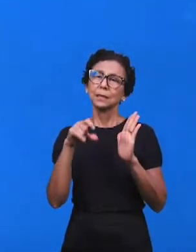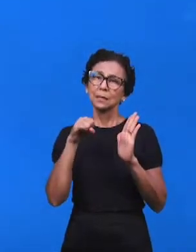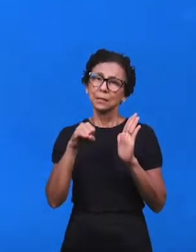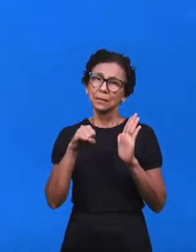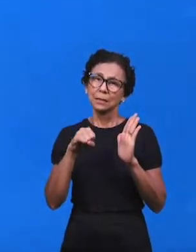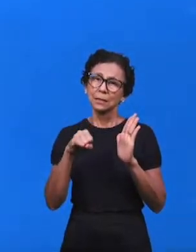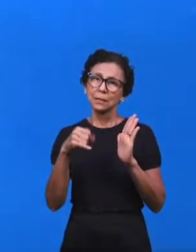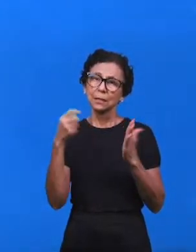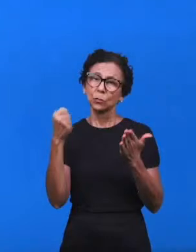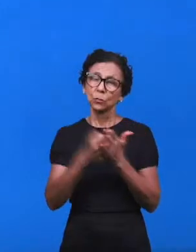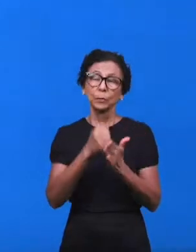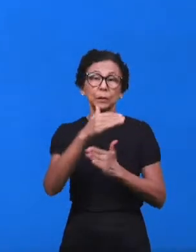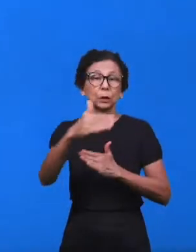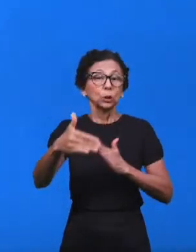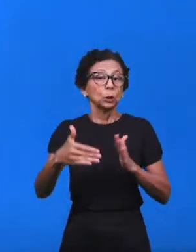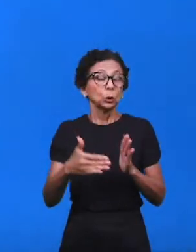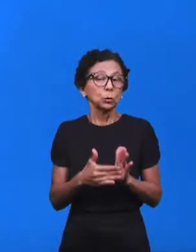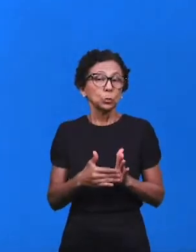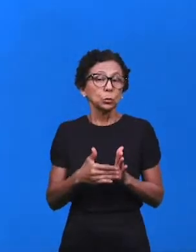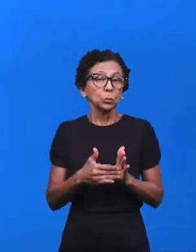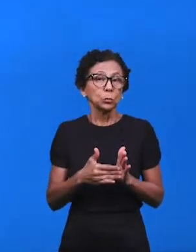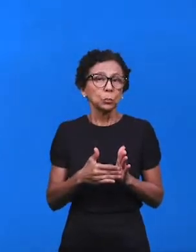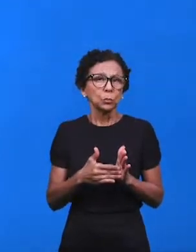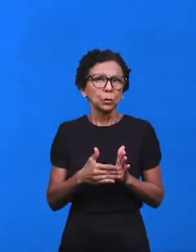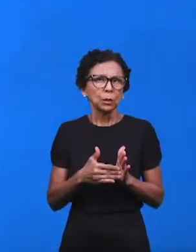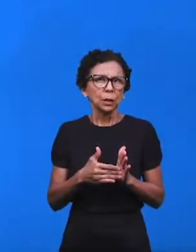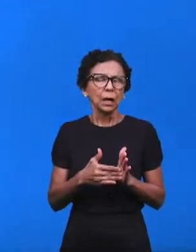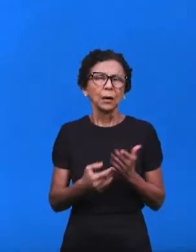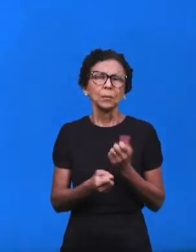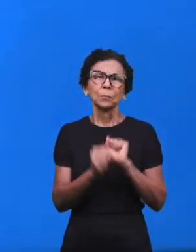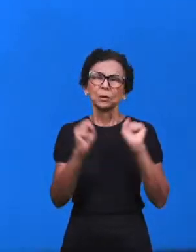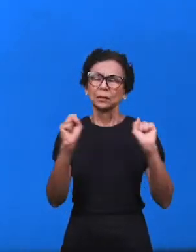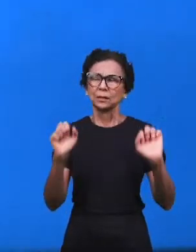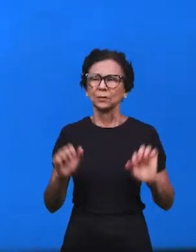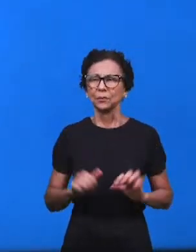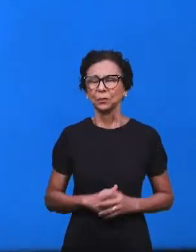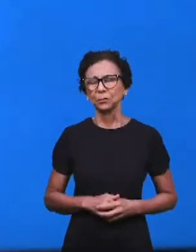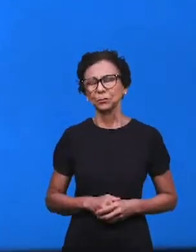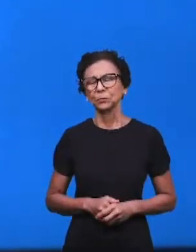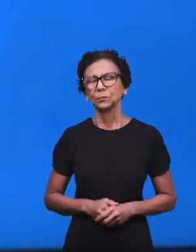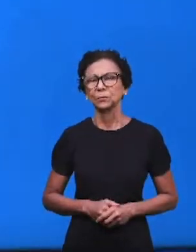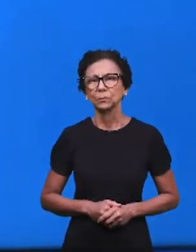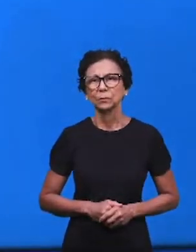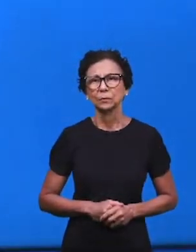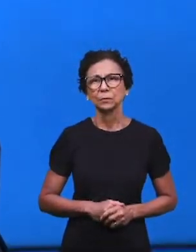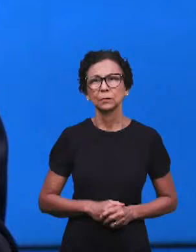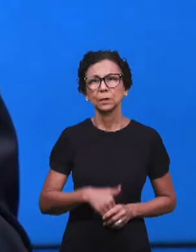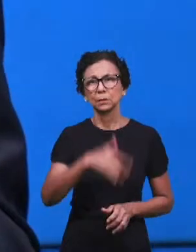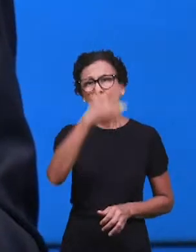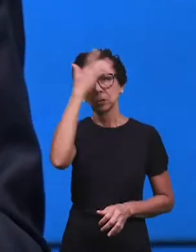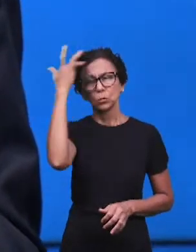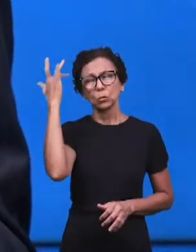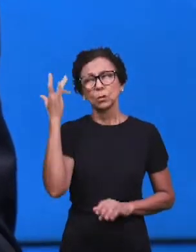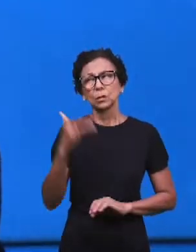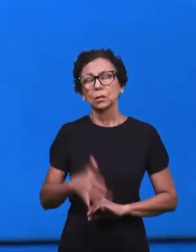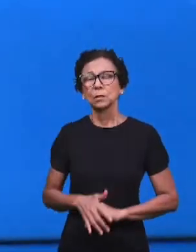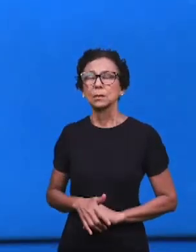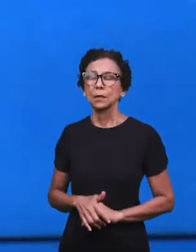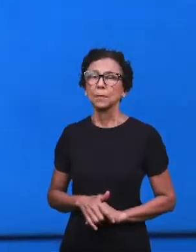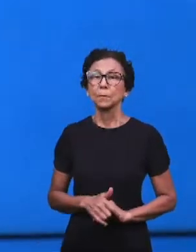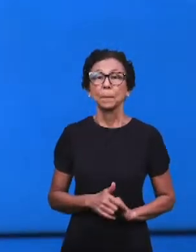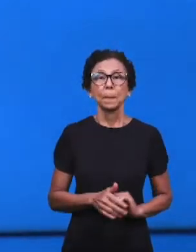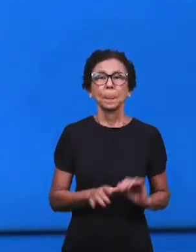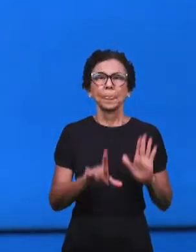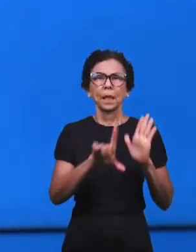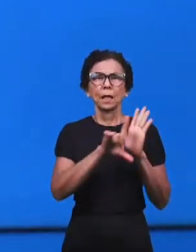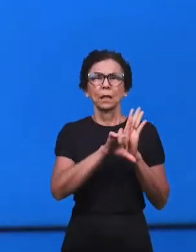que guarda, as pessoas dizerem que guardam a lei, mas que guardam o sábado, né? Mas somente o sábado e não